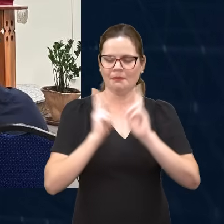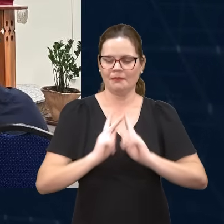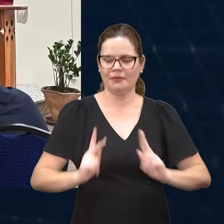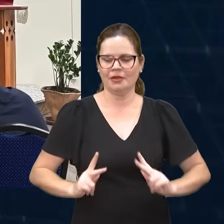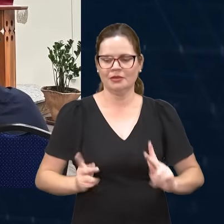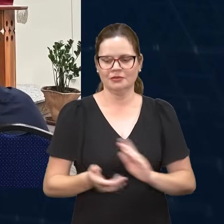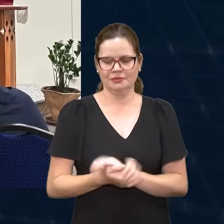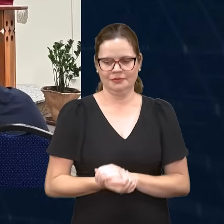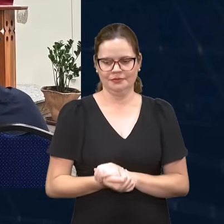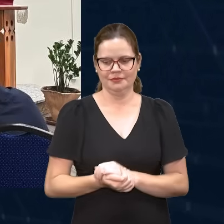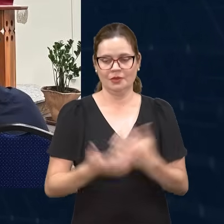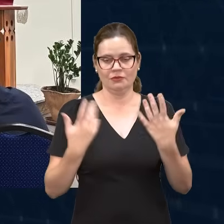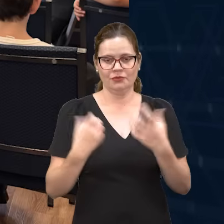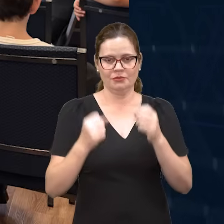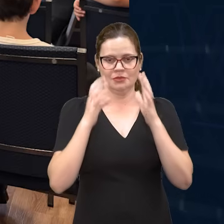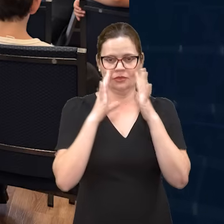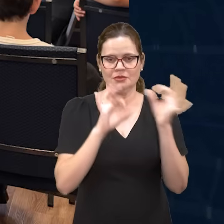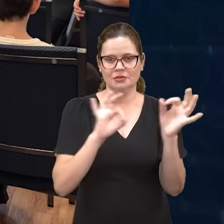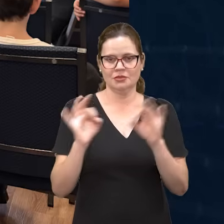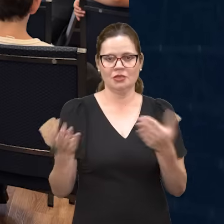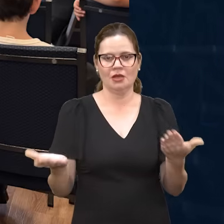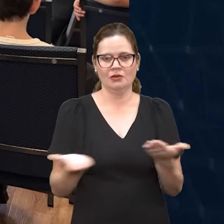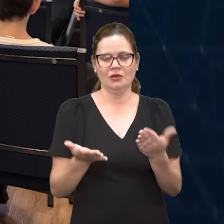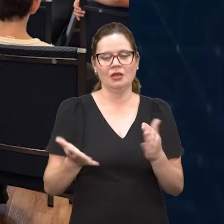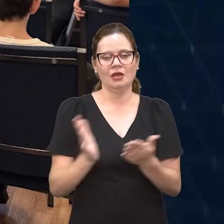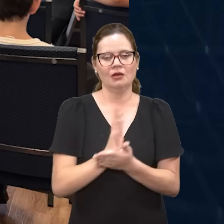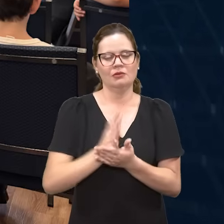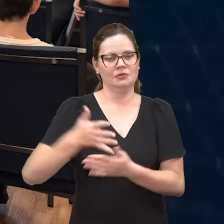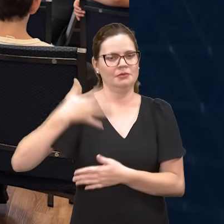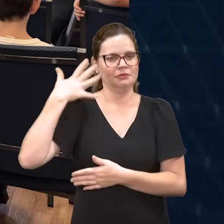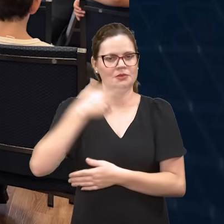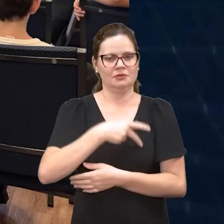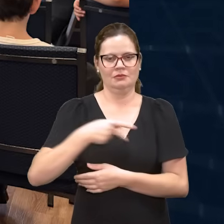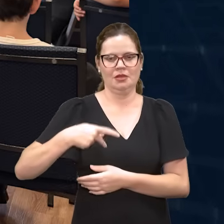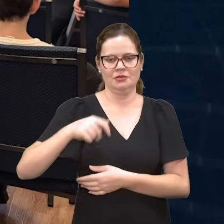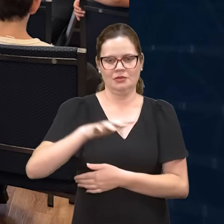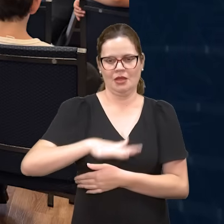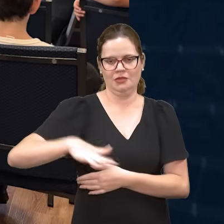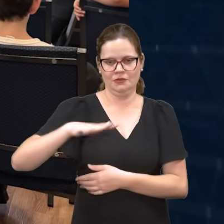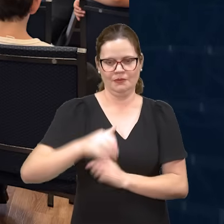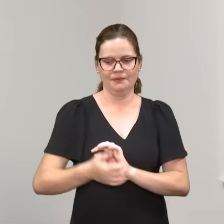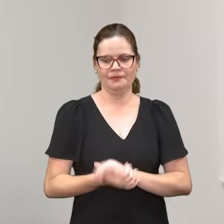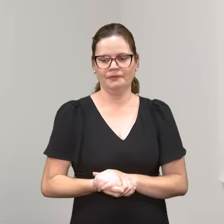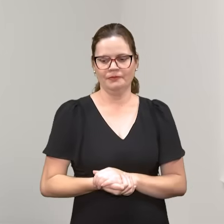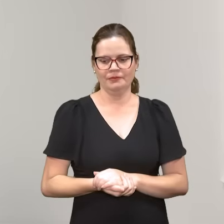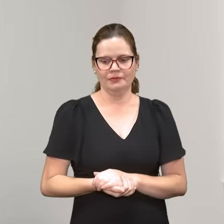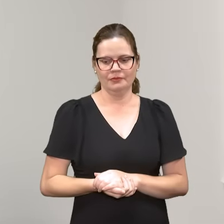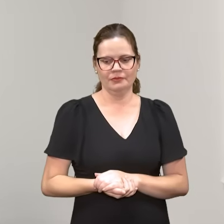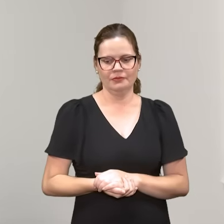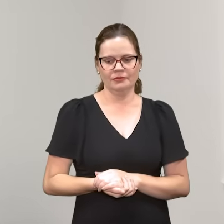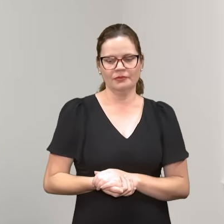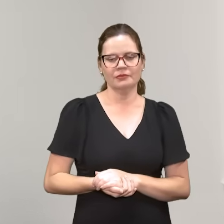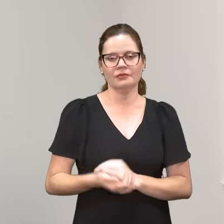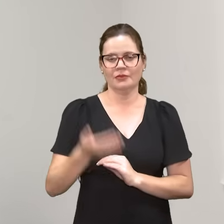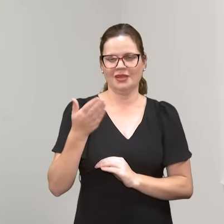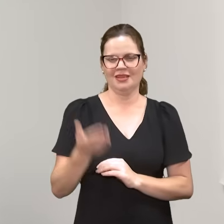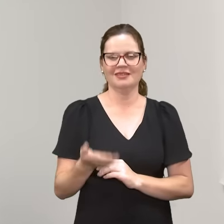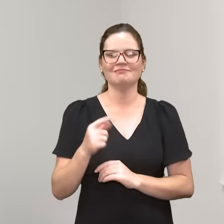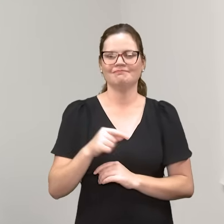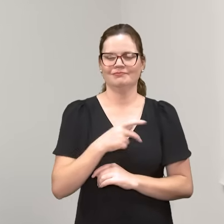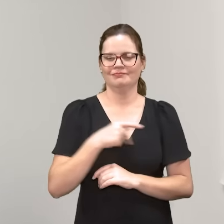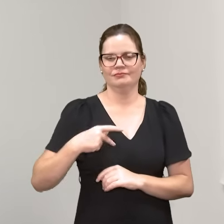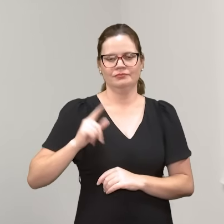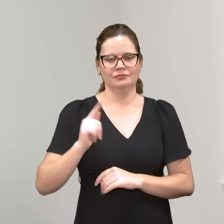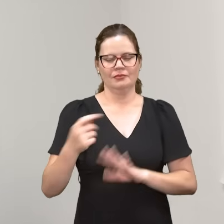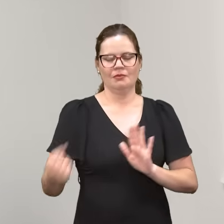aos presentes. Vamos acompanhar agora algumas mensagens dos pastores aqui da nossa região. Ele deixou uma